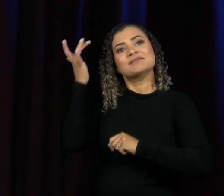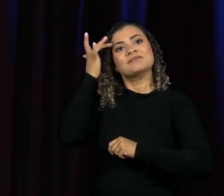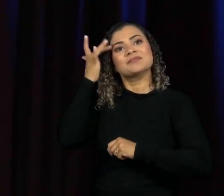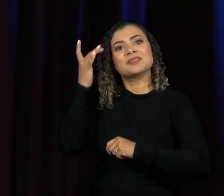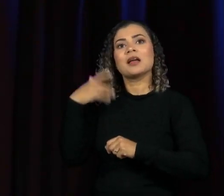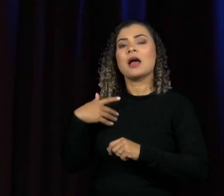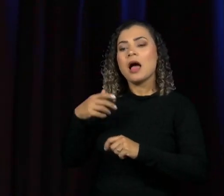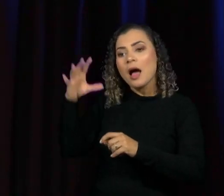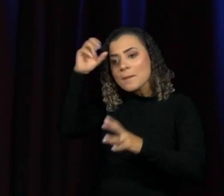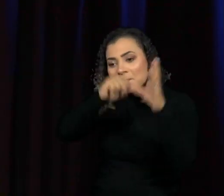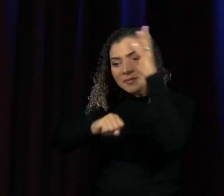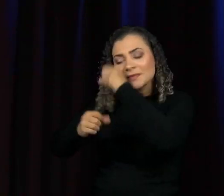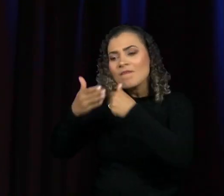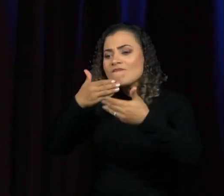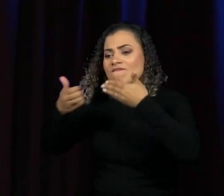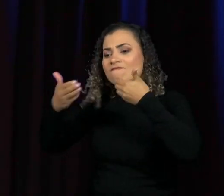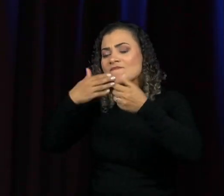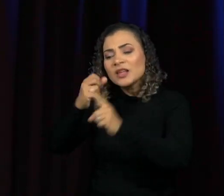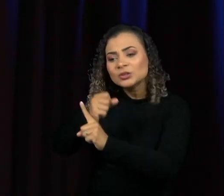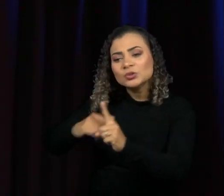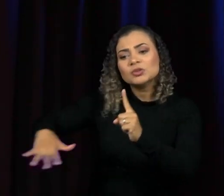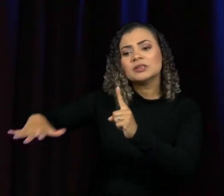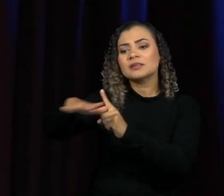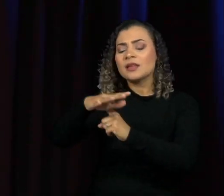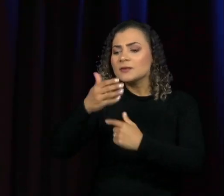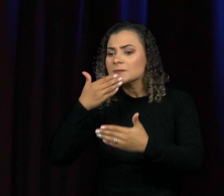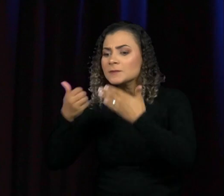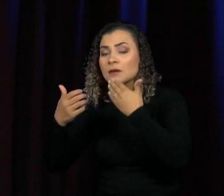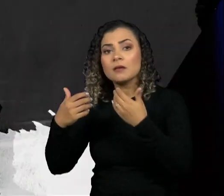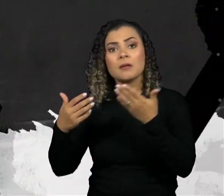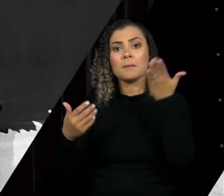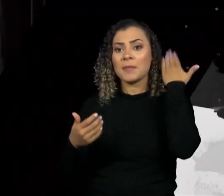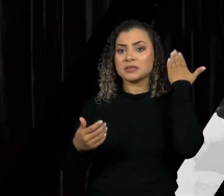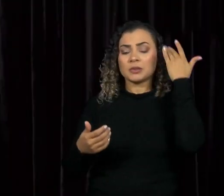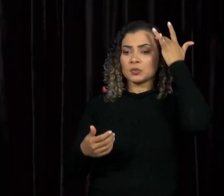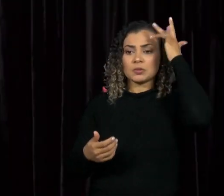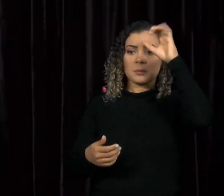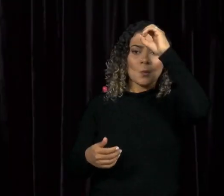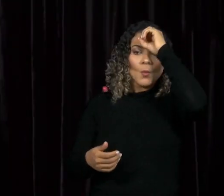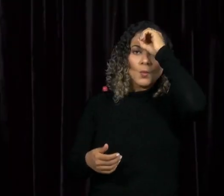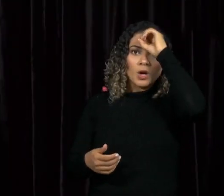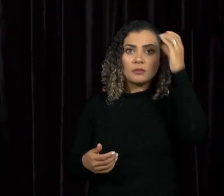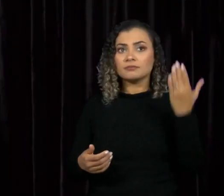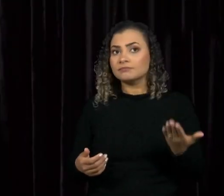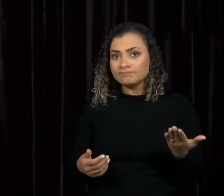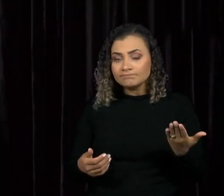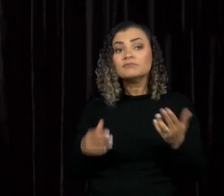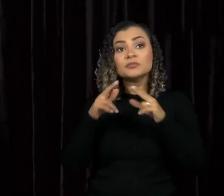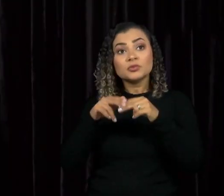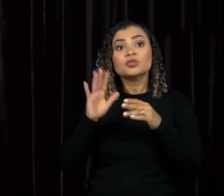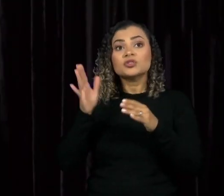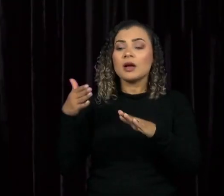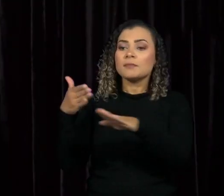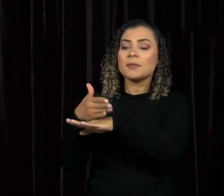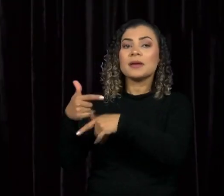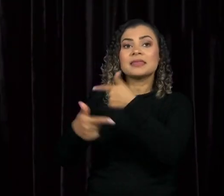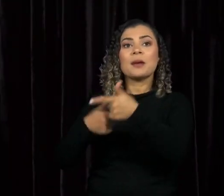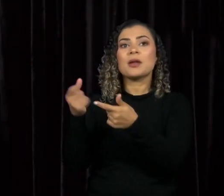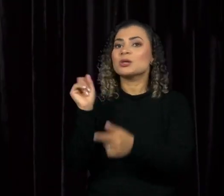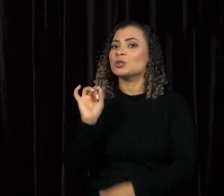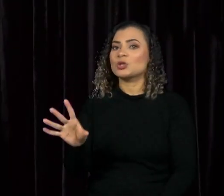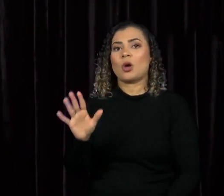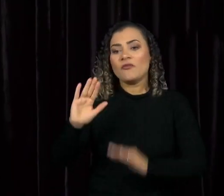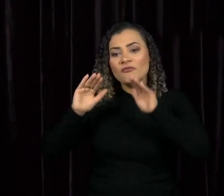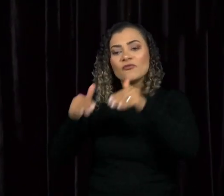letramento social, que hoje eu fico pensando, caramba, eu não tinha noção disso na época. Tem 2 anos praticamente que eu trabalho só com comédia, tá